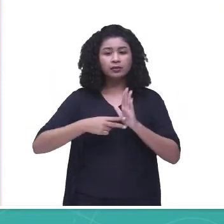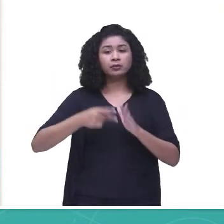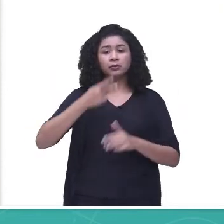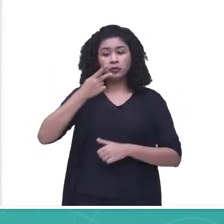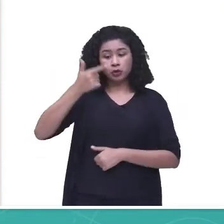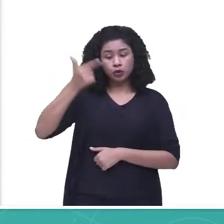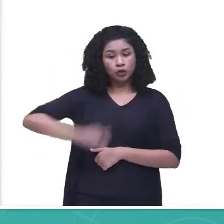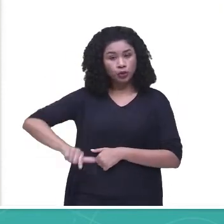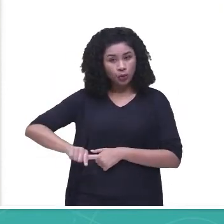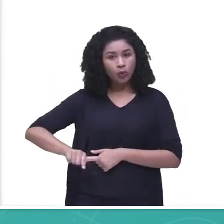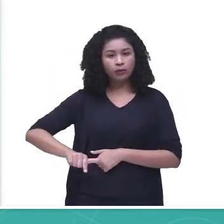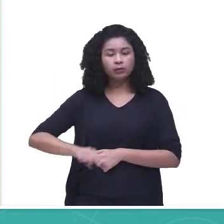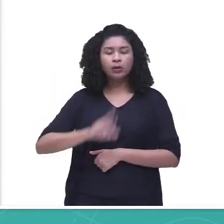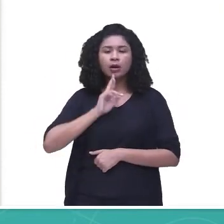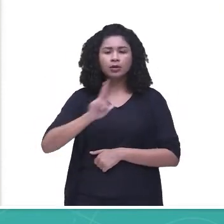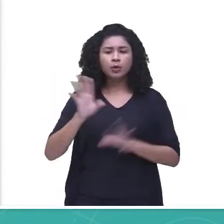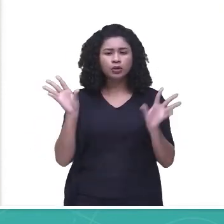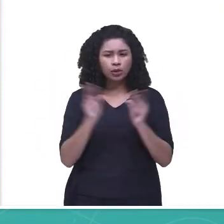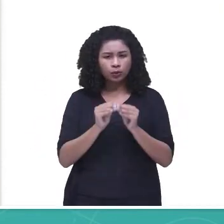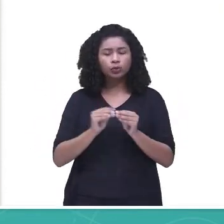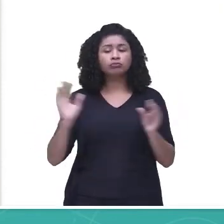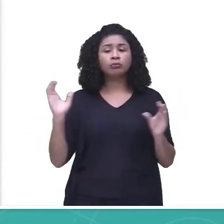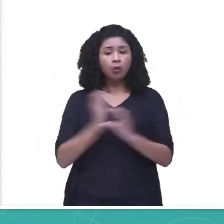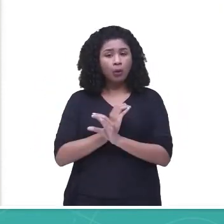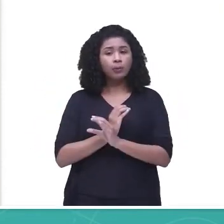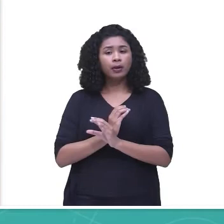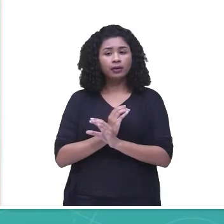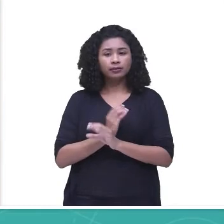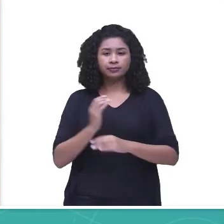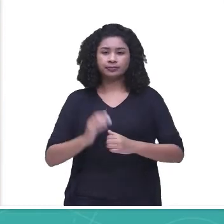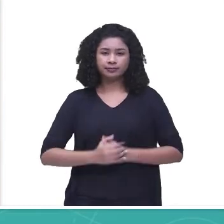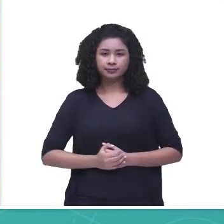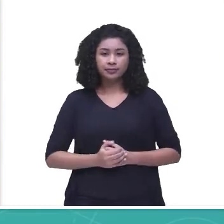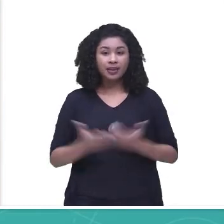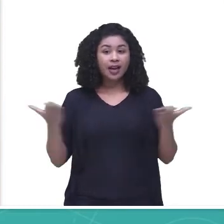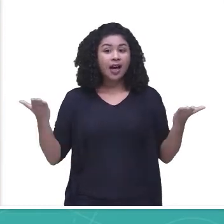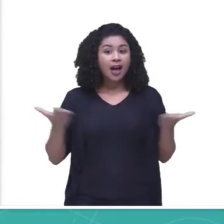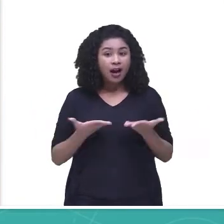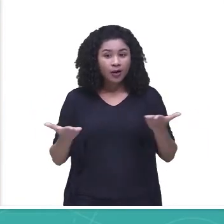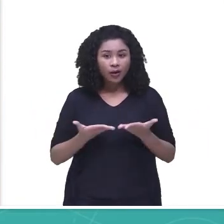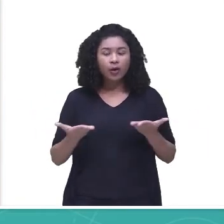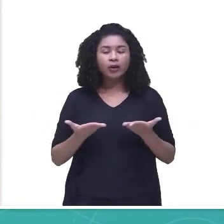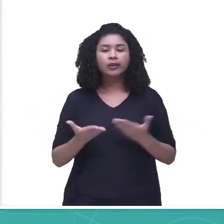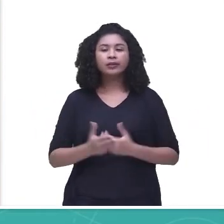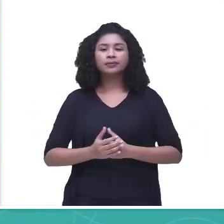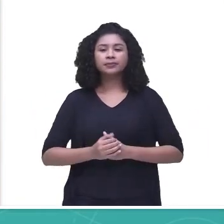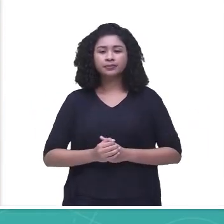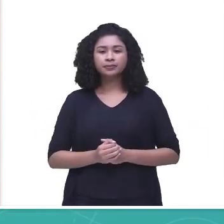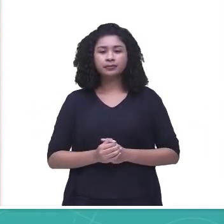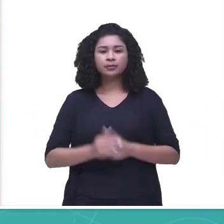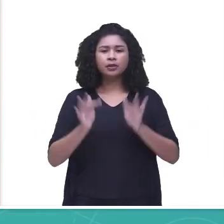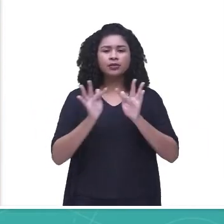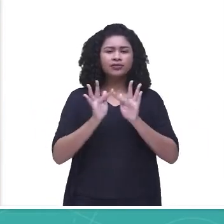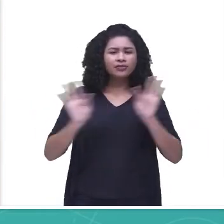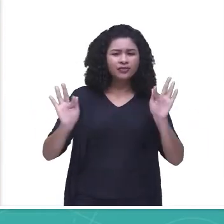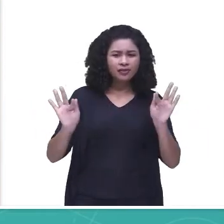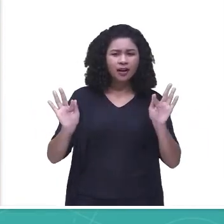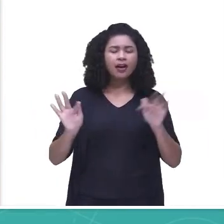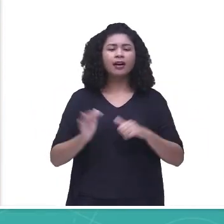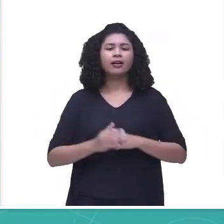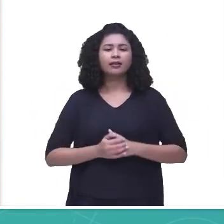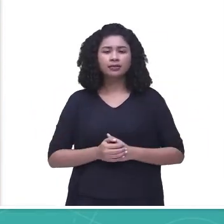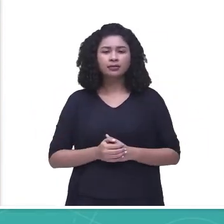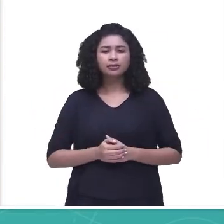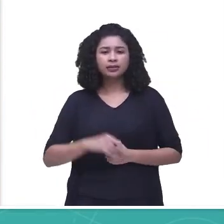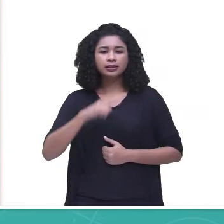certo? É uma resposta curta, porém muito completa, tá? Agora a gente vai ver quando nas frases, naqueles enunciados em que